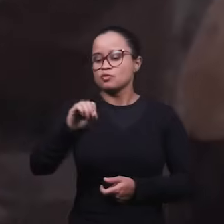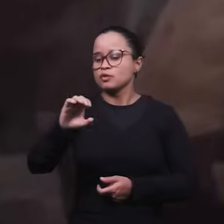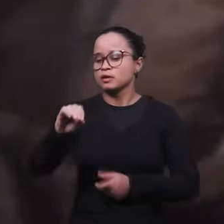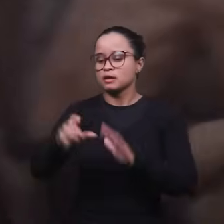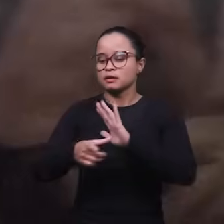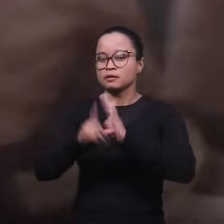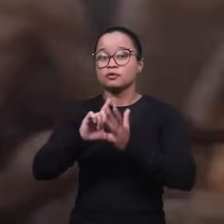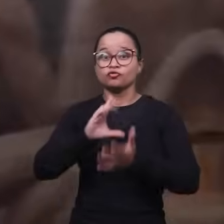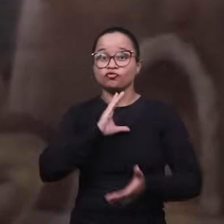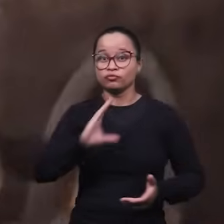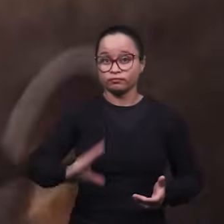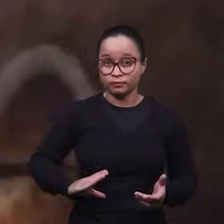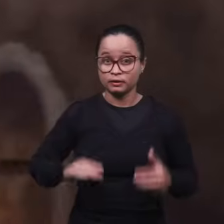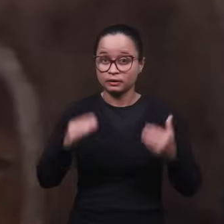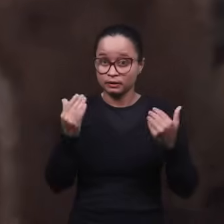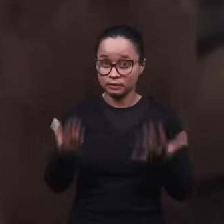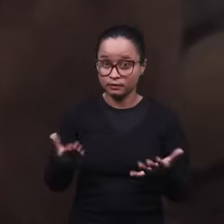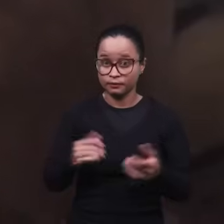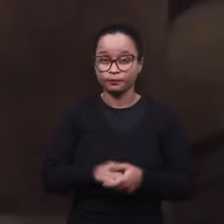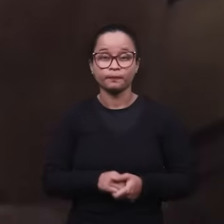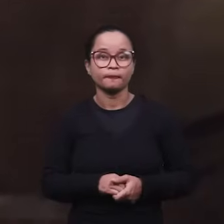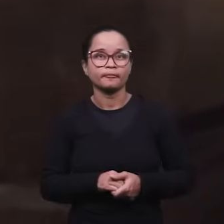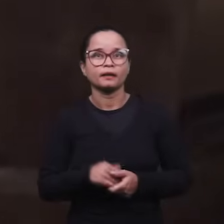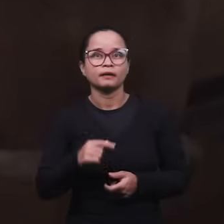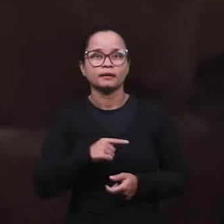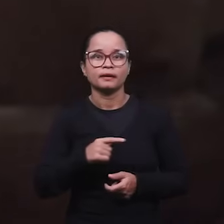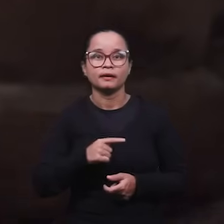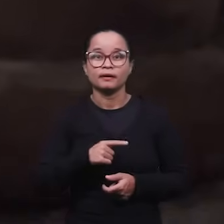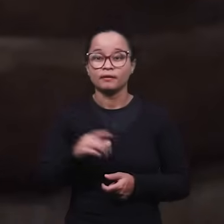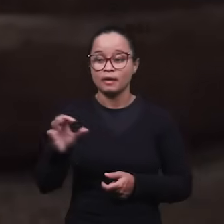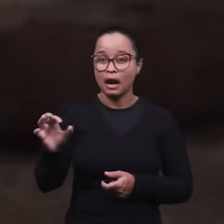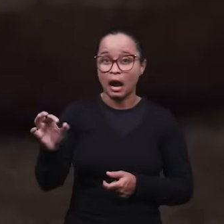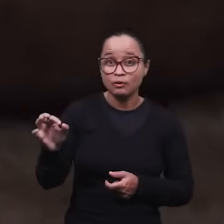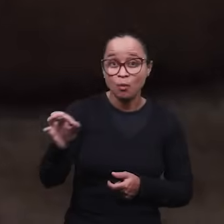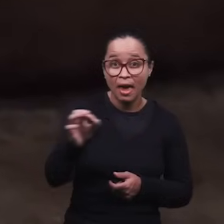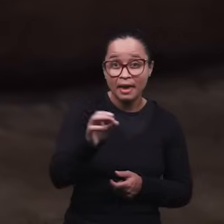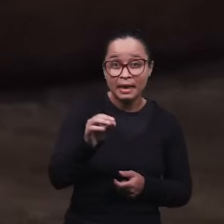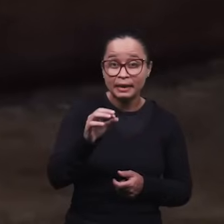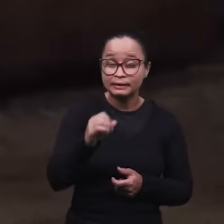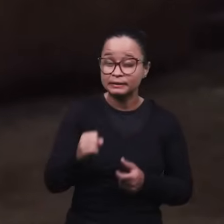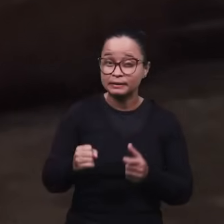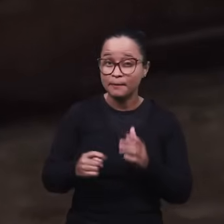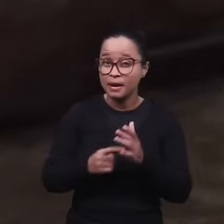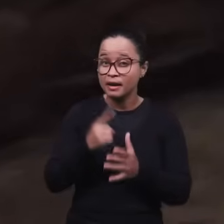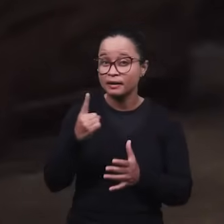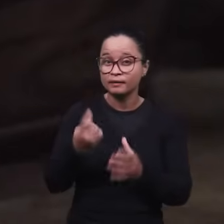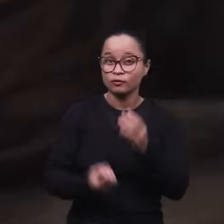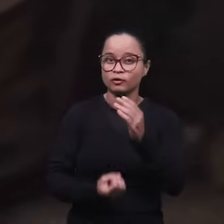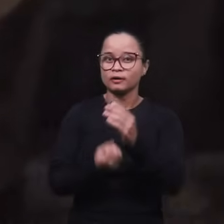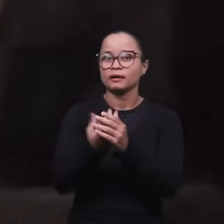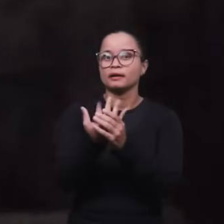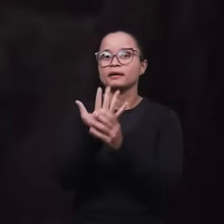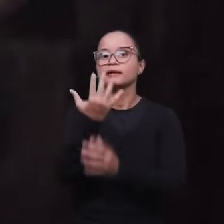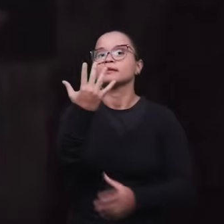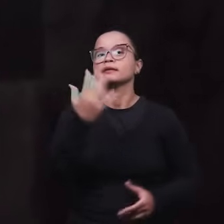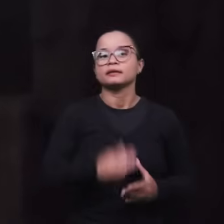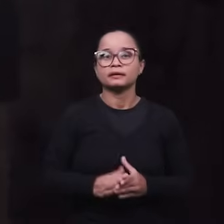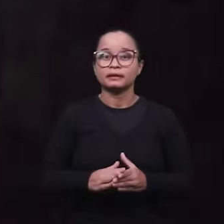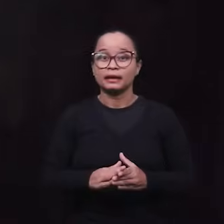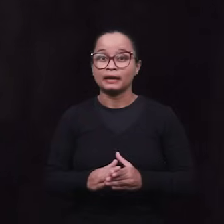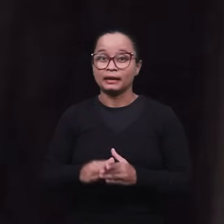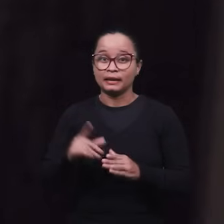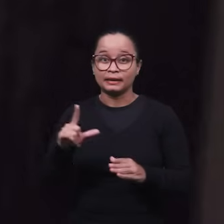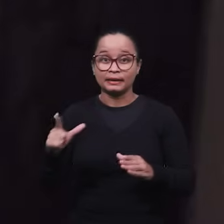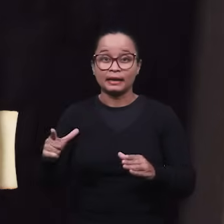a.C. Ou seja, as primeiras moedas da história surgiram na cidade de